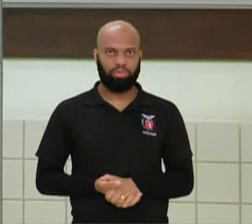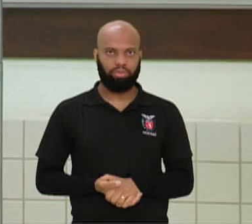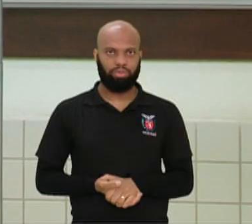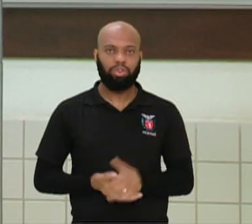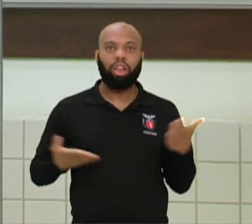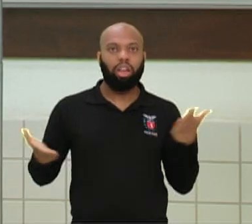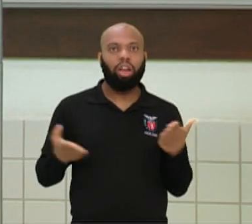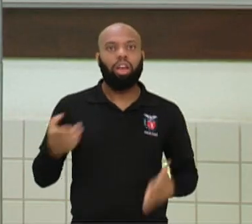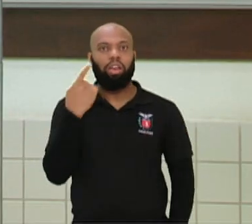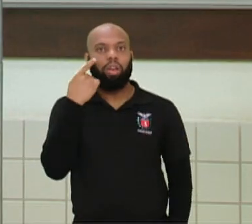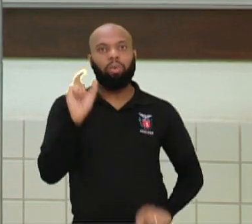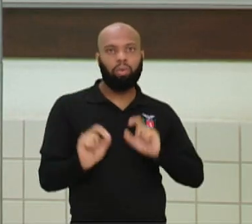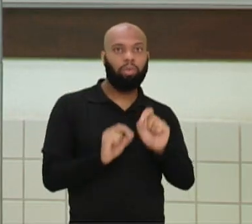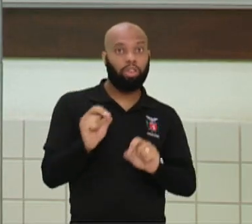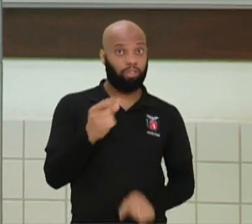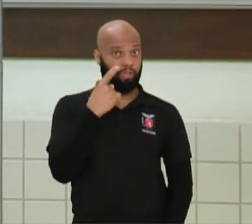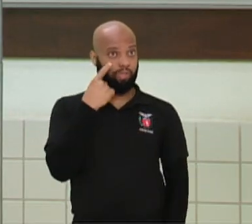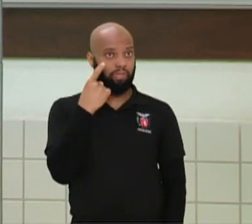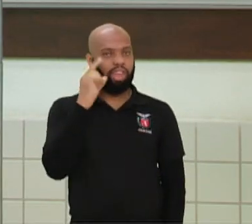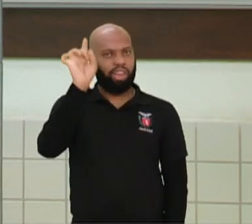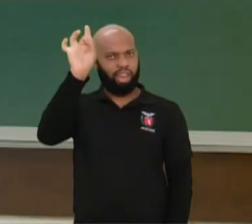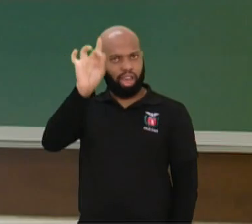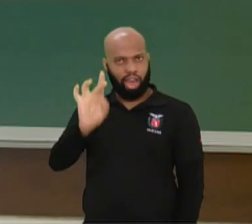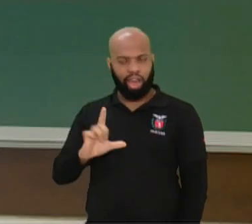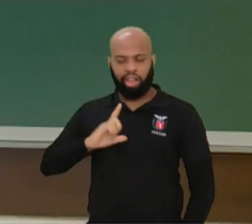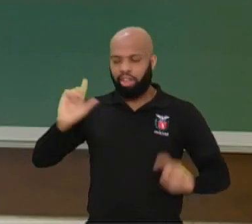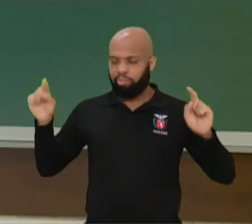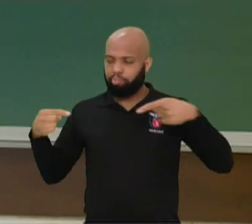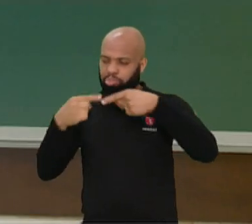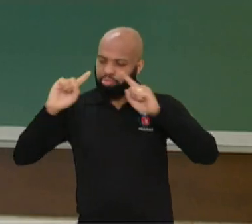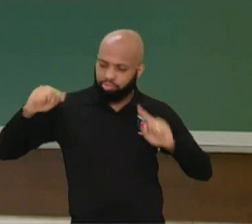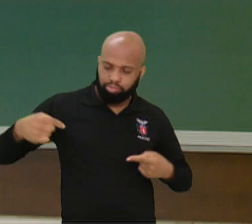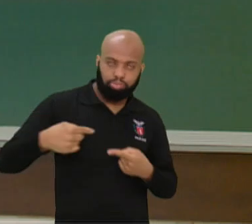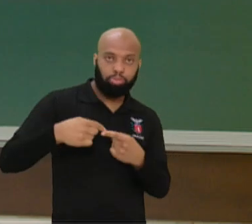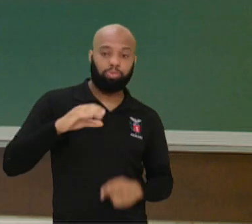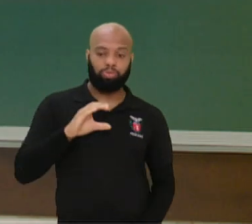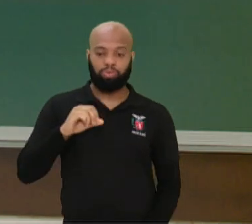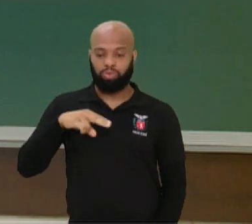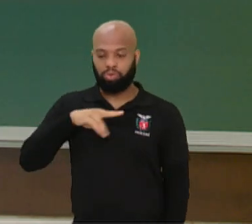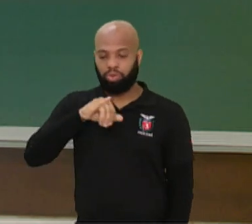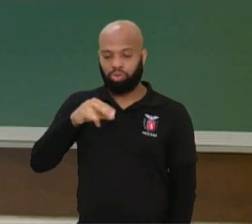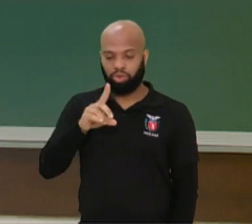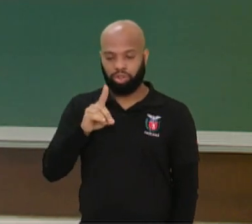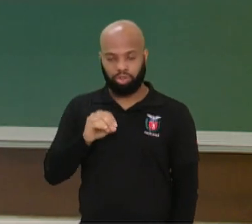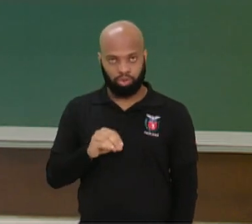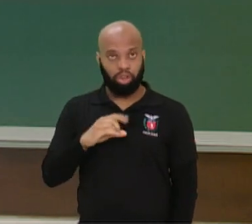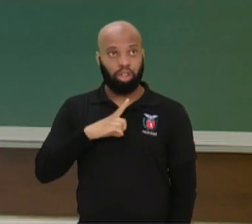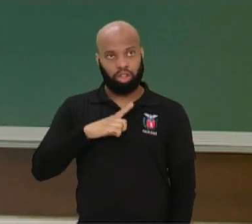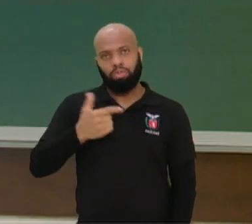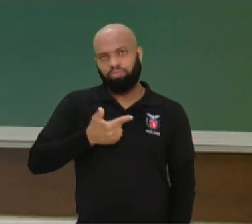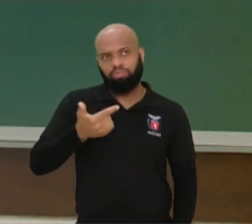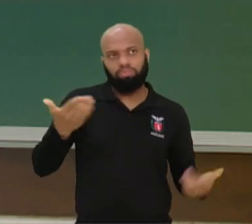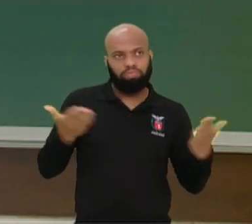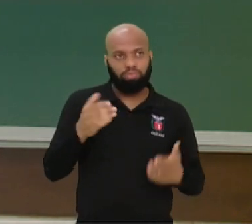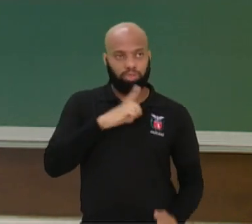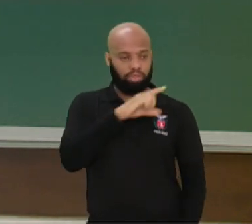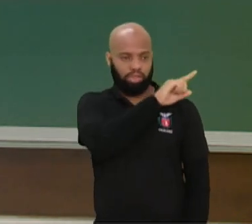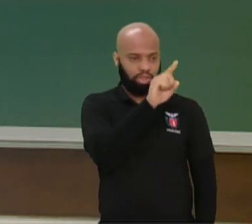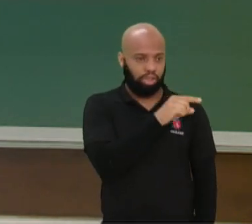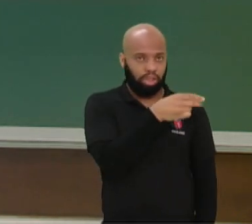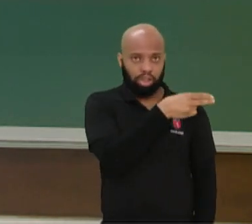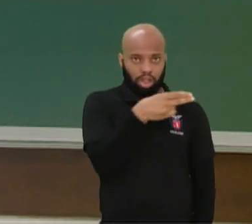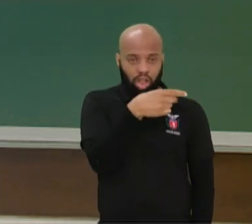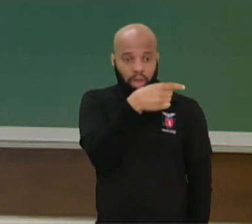Então vamos lá, pessoal, verificando aqui cada um dos conjugados do quiz. O segundo número, Z, é igual a